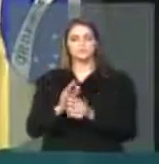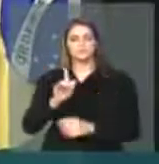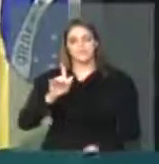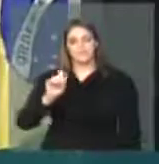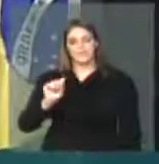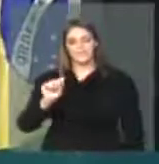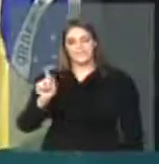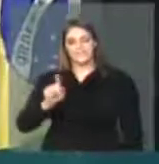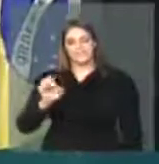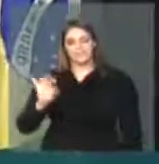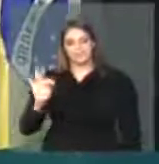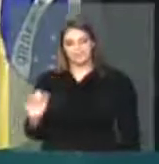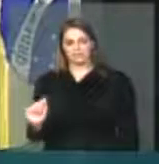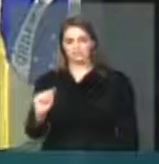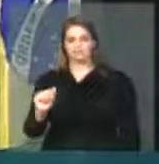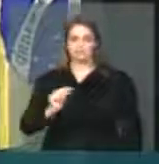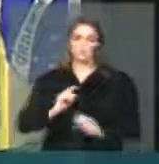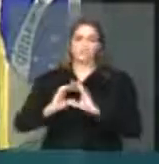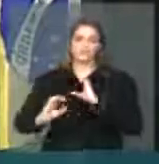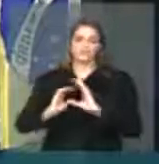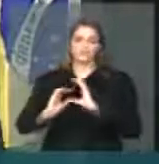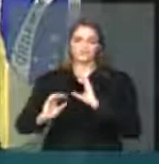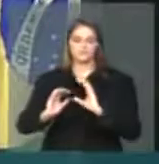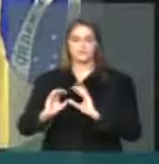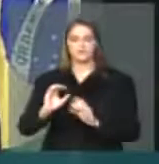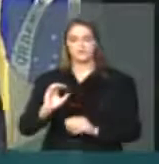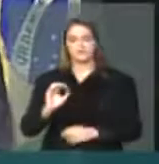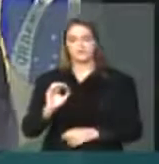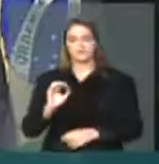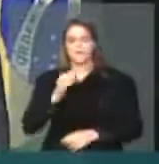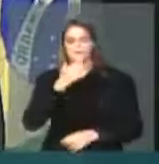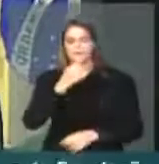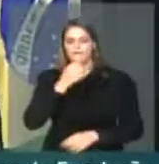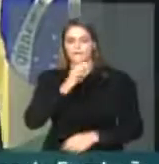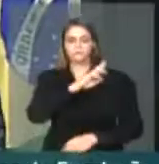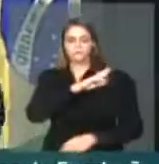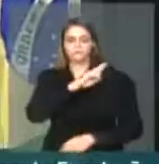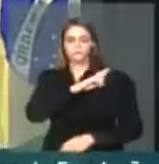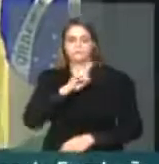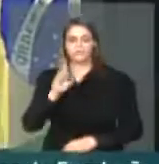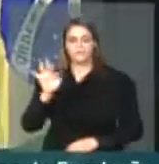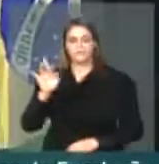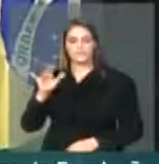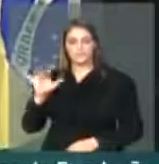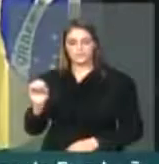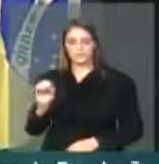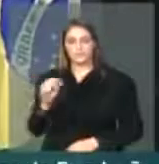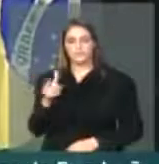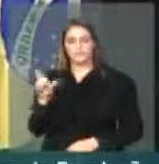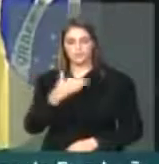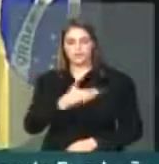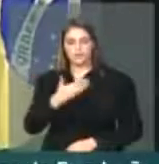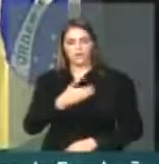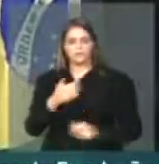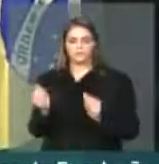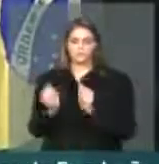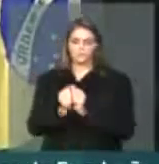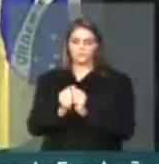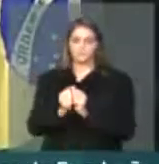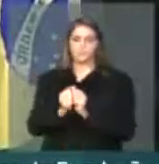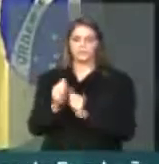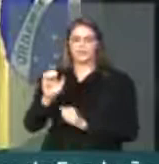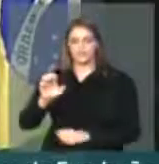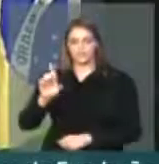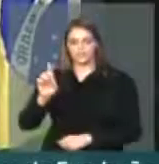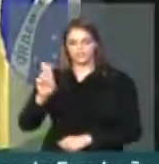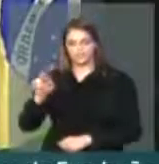de Comunicação, liderado pelo saudoso Francisco Cunha Pereira Filho, e seu sócio, amigo inseparável, Edmundo Lemansky. Ele,